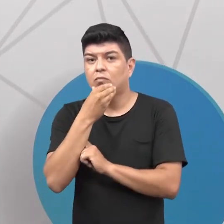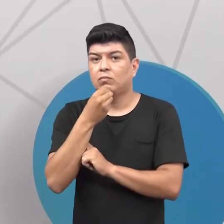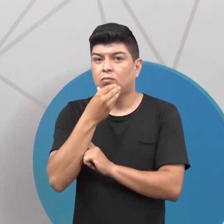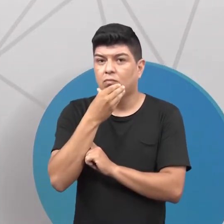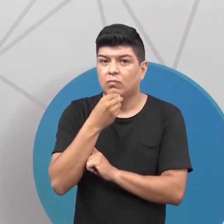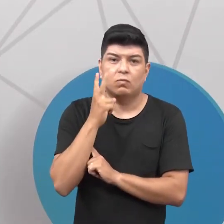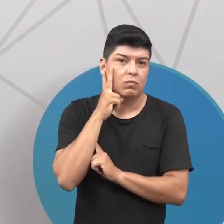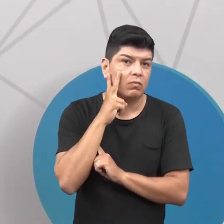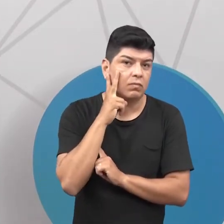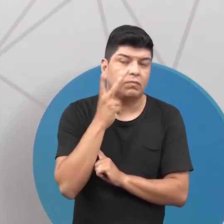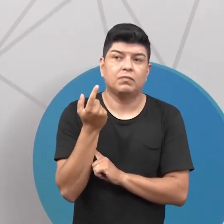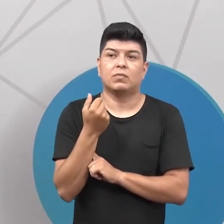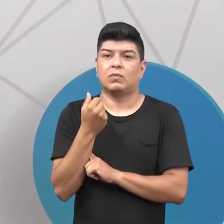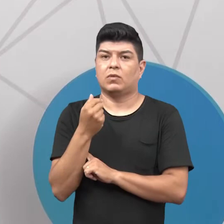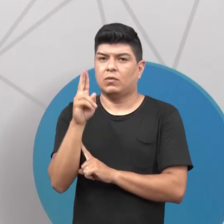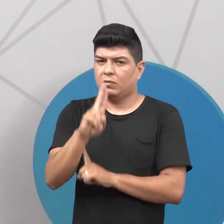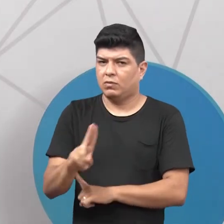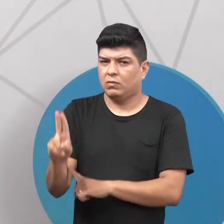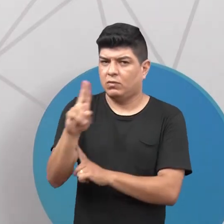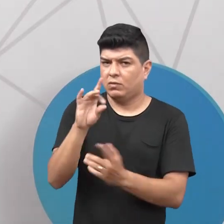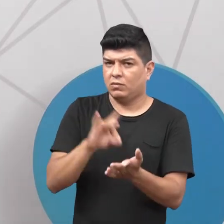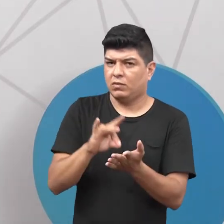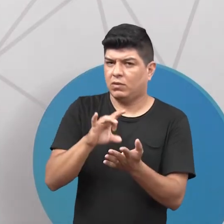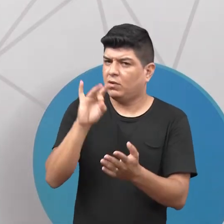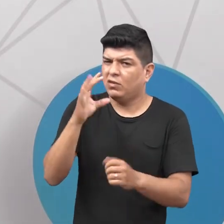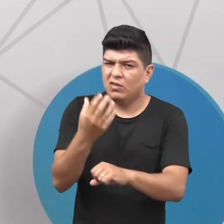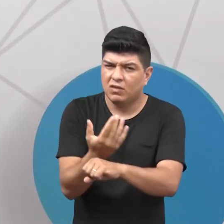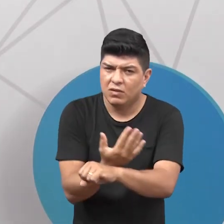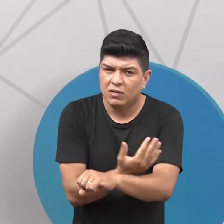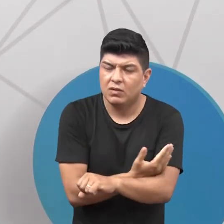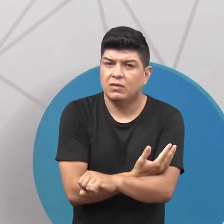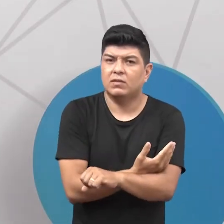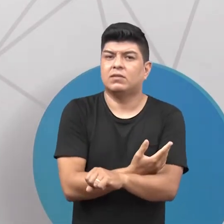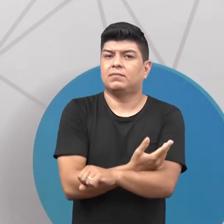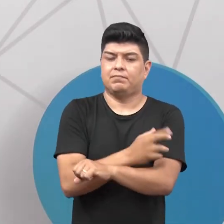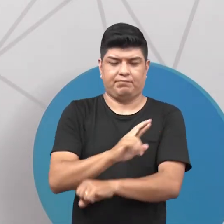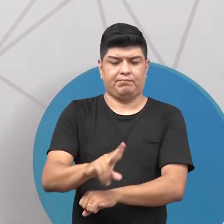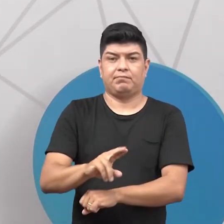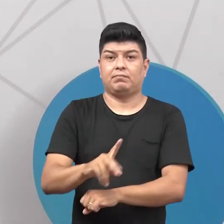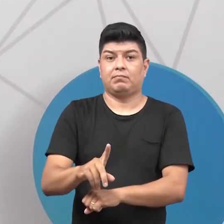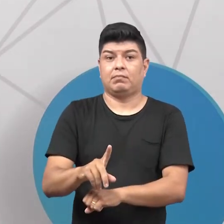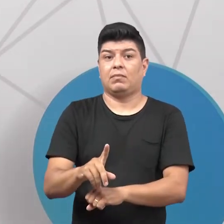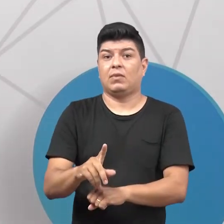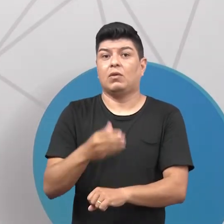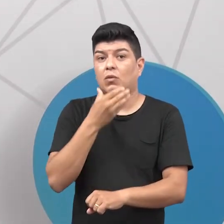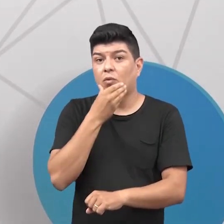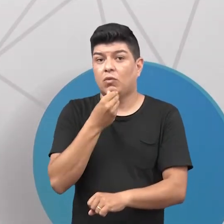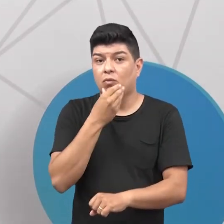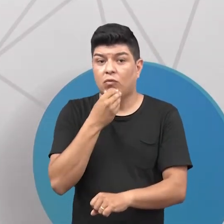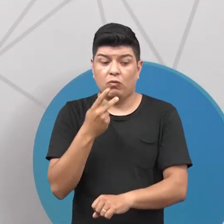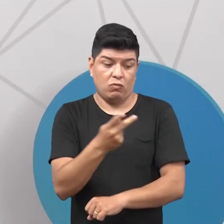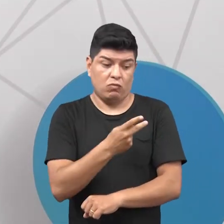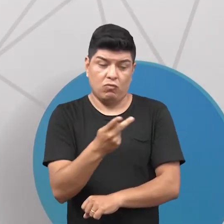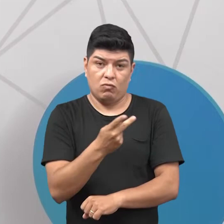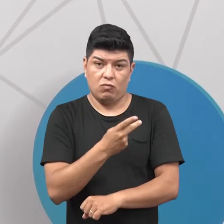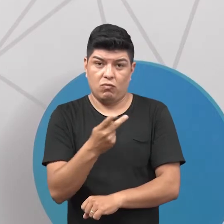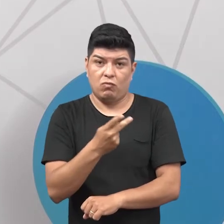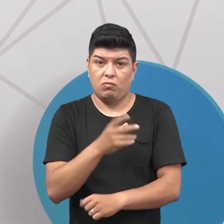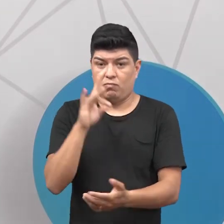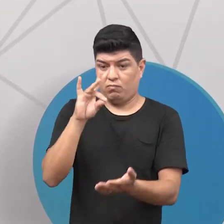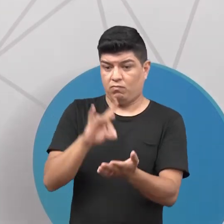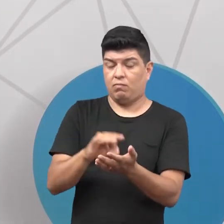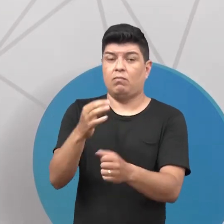pode usar só a razão ou só os sentimentos? Segundo Nietzsche, do século XIX, o homem é as duas coisas.